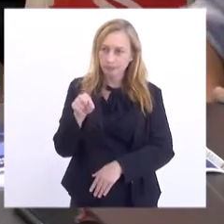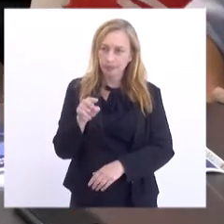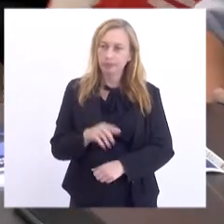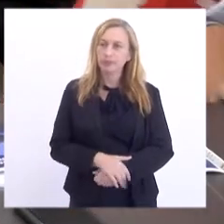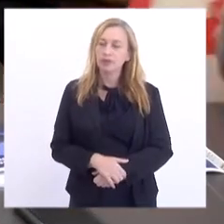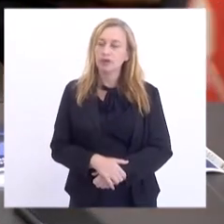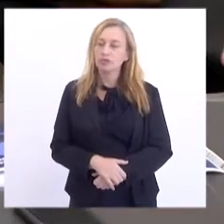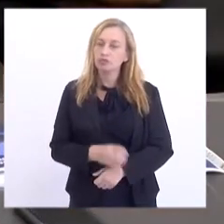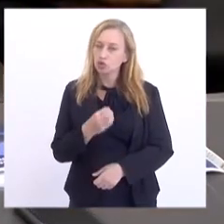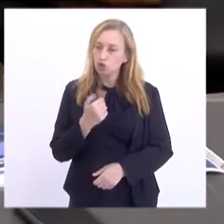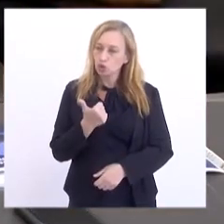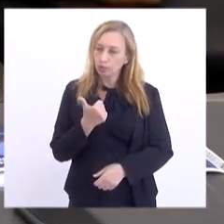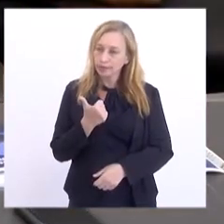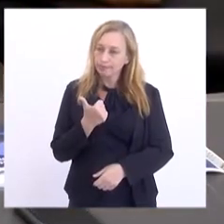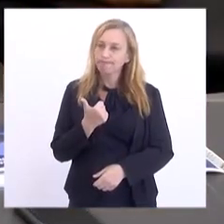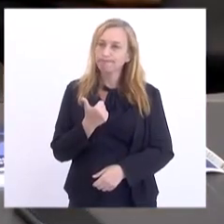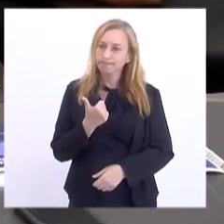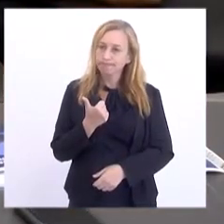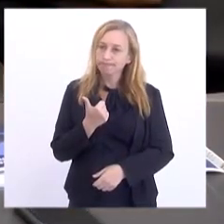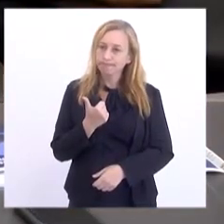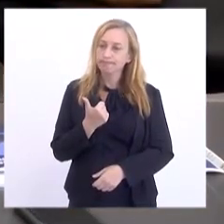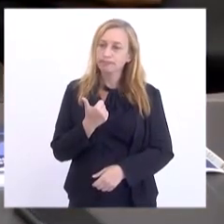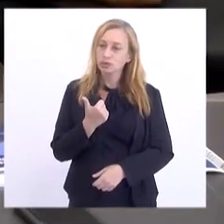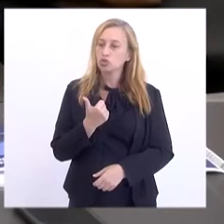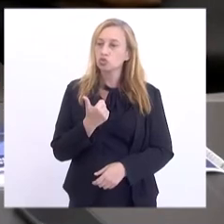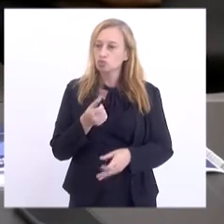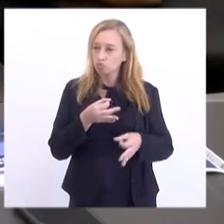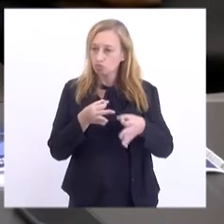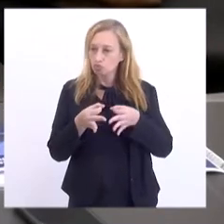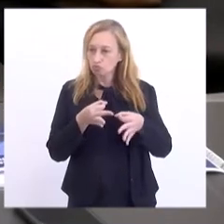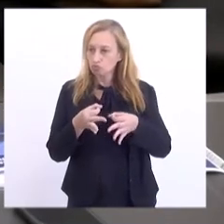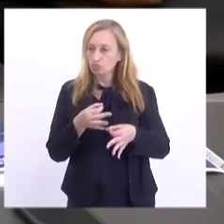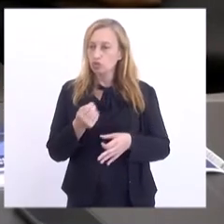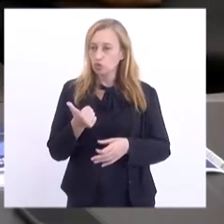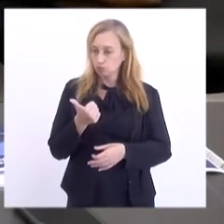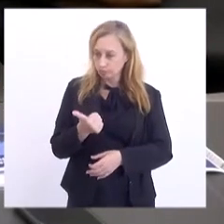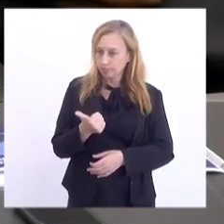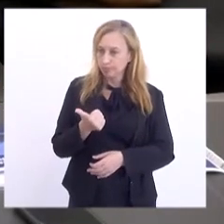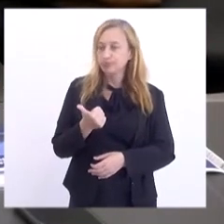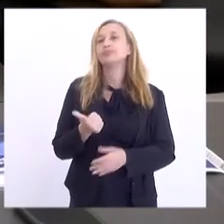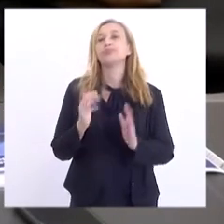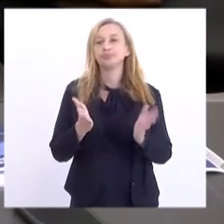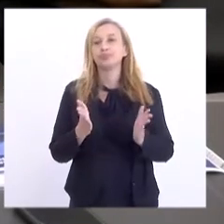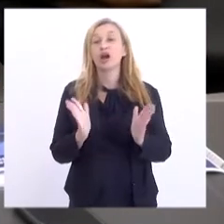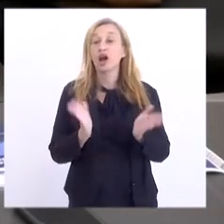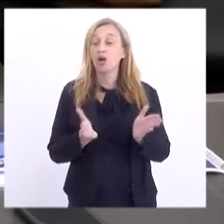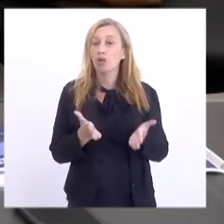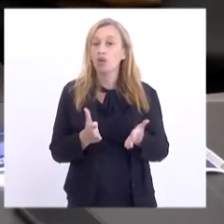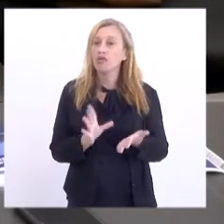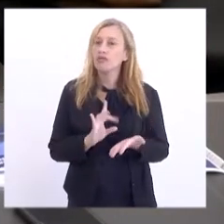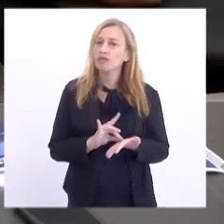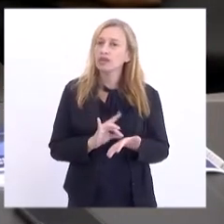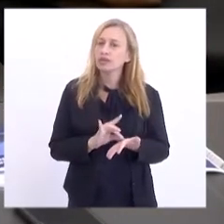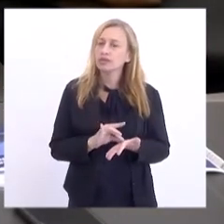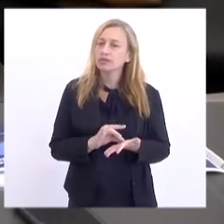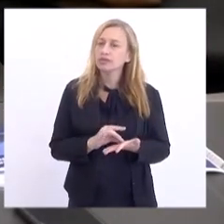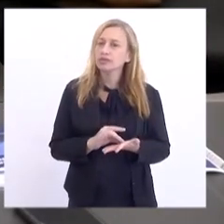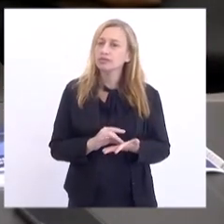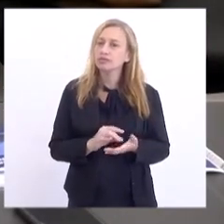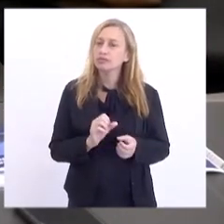tudo bem tá tudo de vamos as rejeitado essa máquina Agora realmente para a